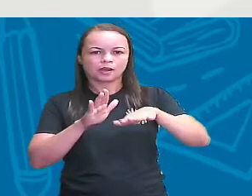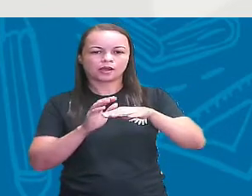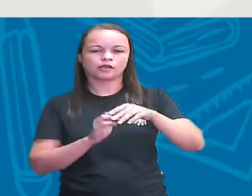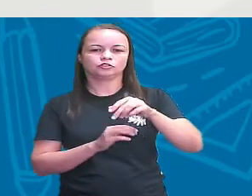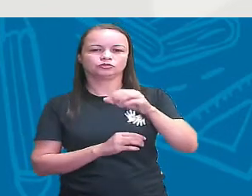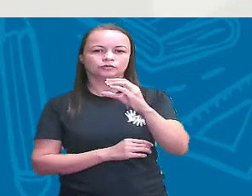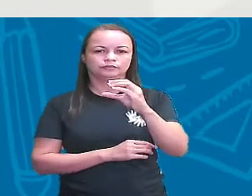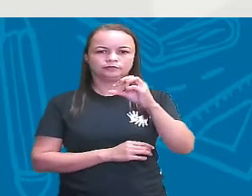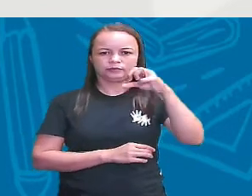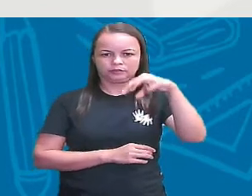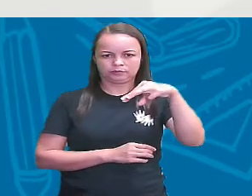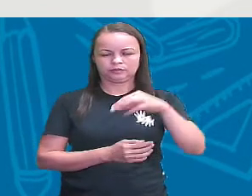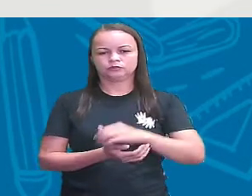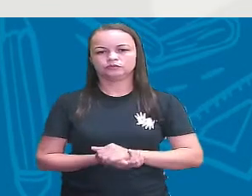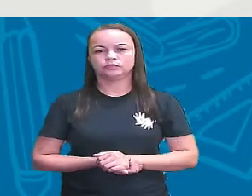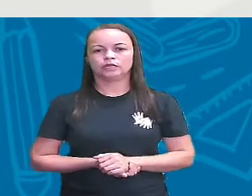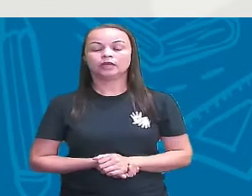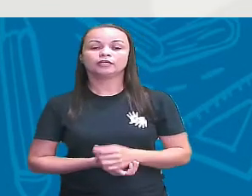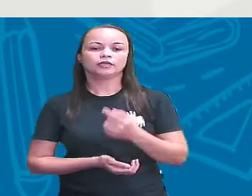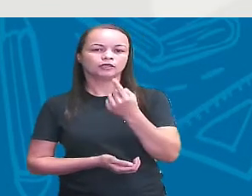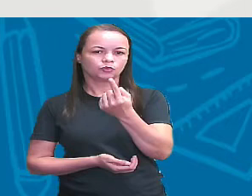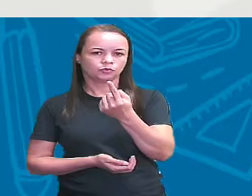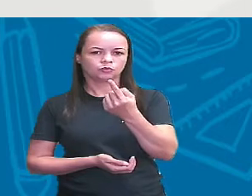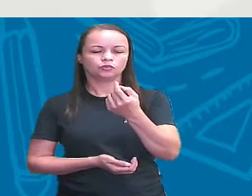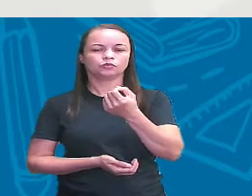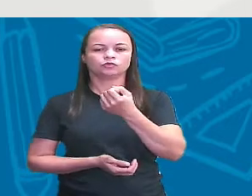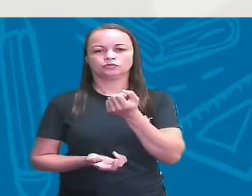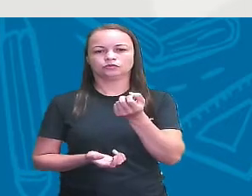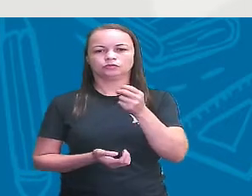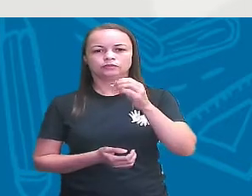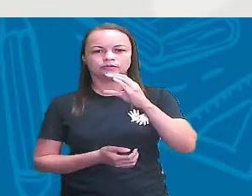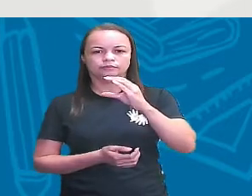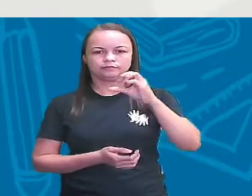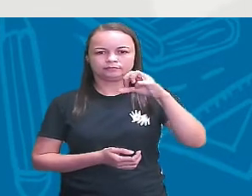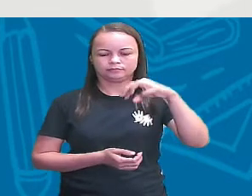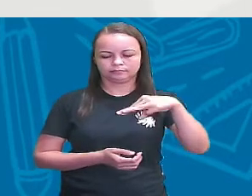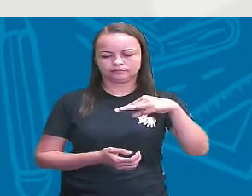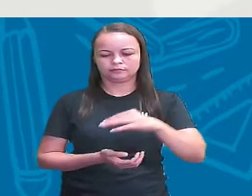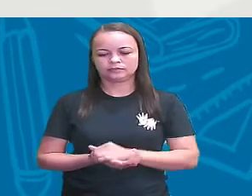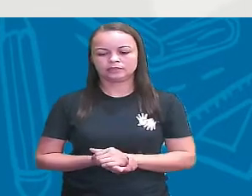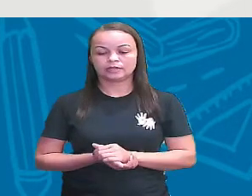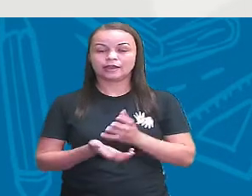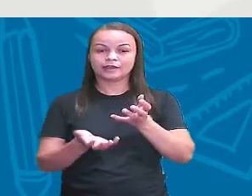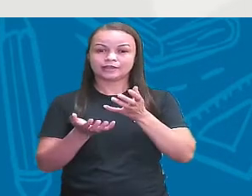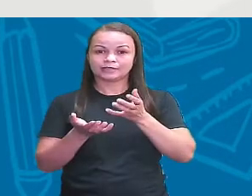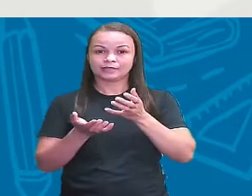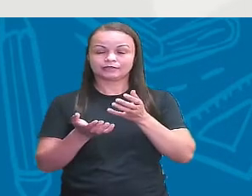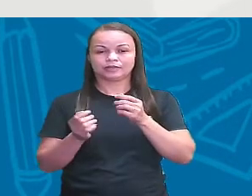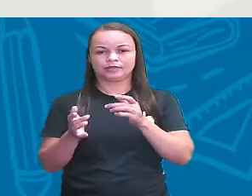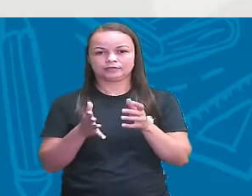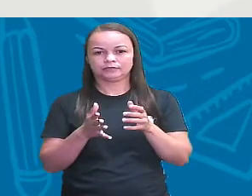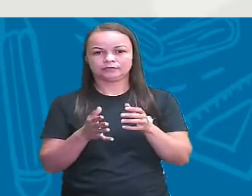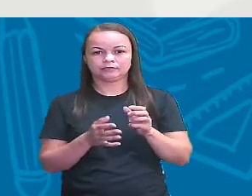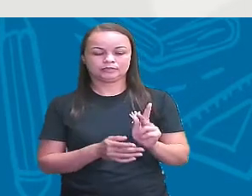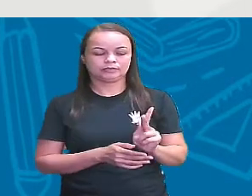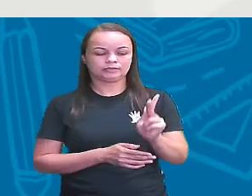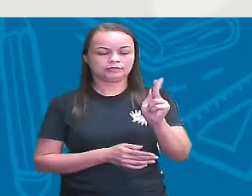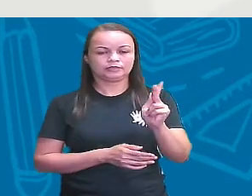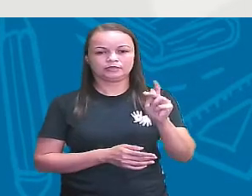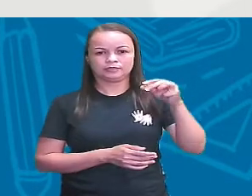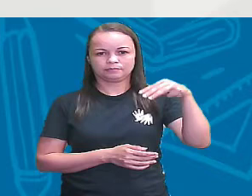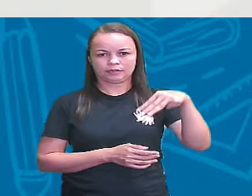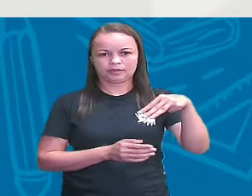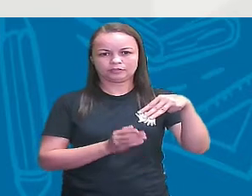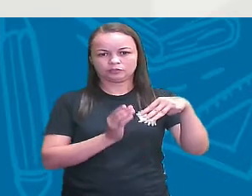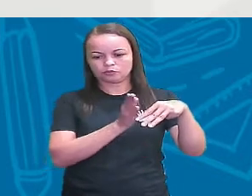decímetro e 1 do centímetro. Mas ele quer que eu saia de metro para